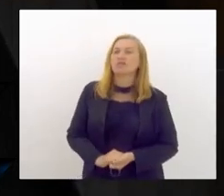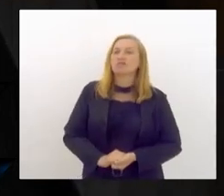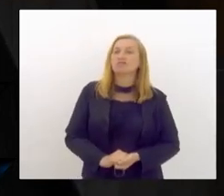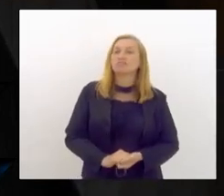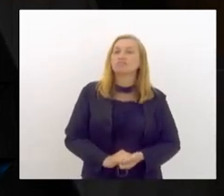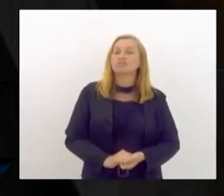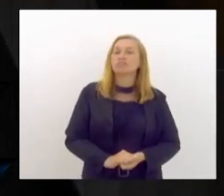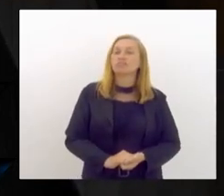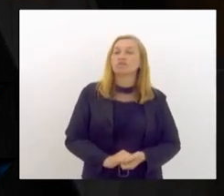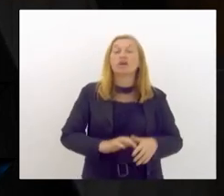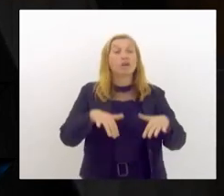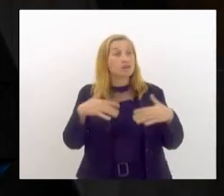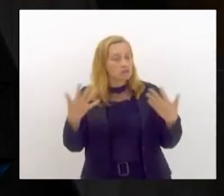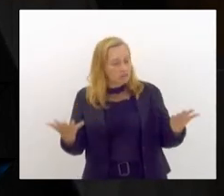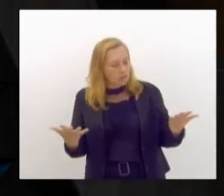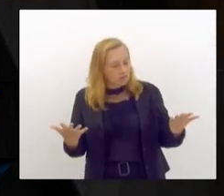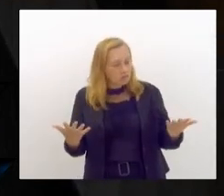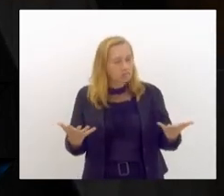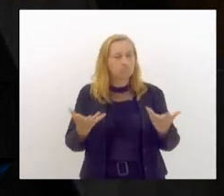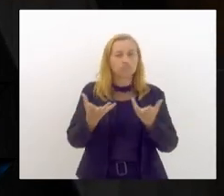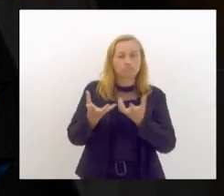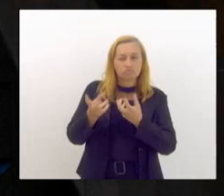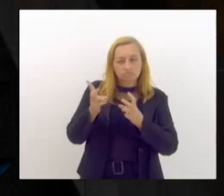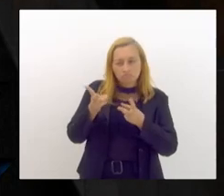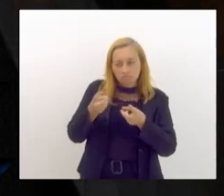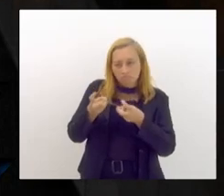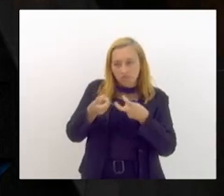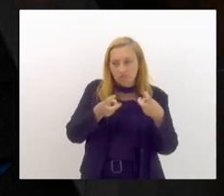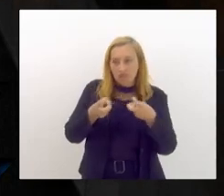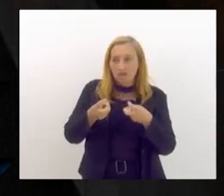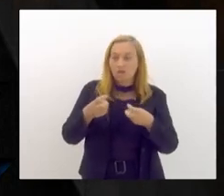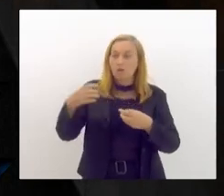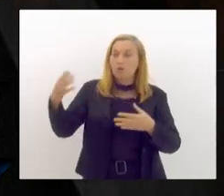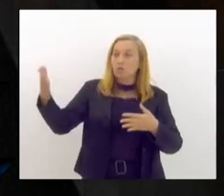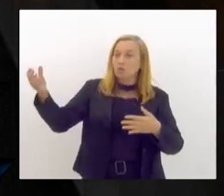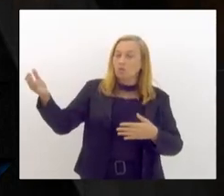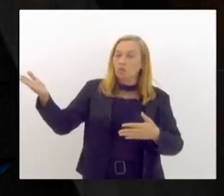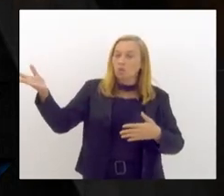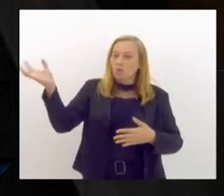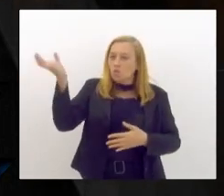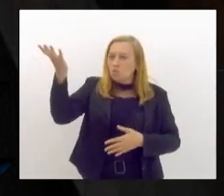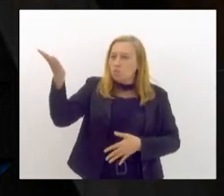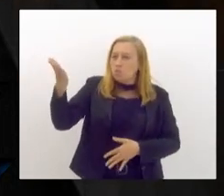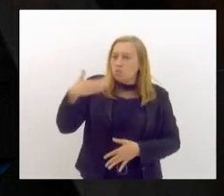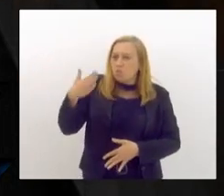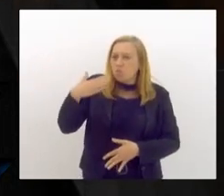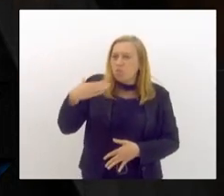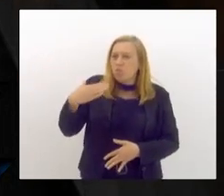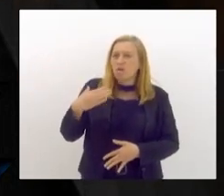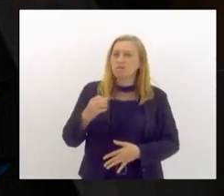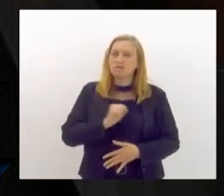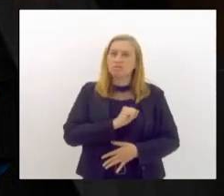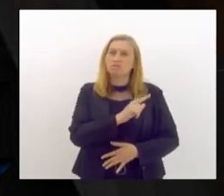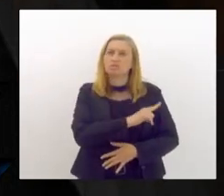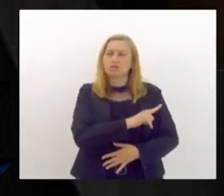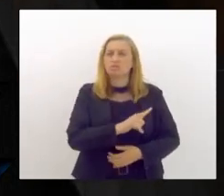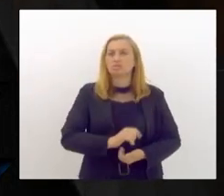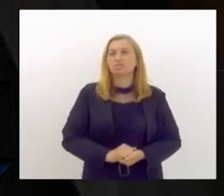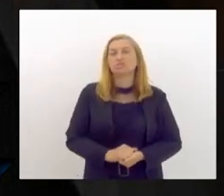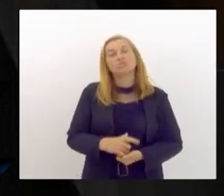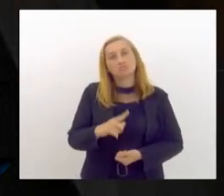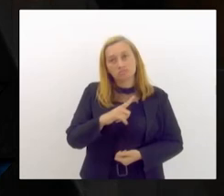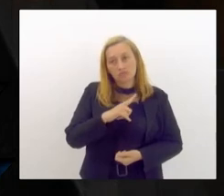Então, é de se esperar que no verão, seguramente, São Gonçalo